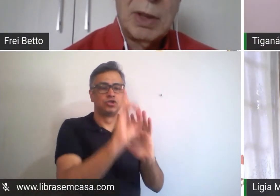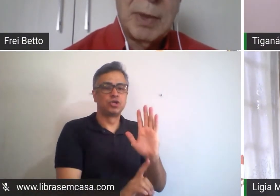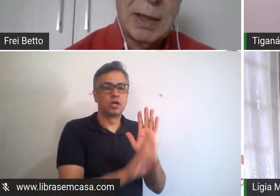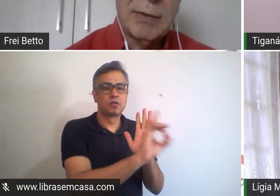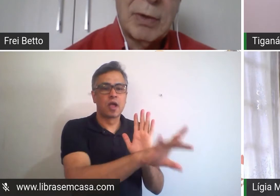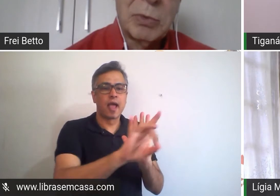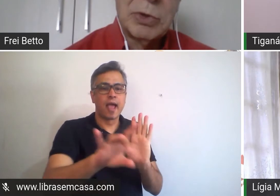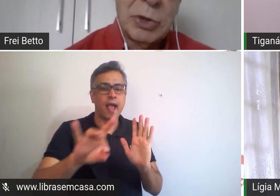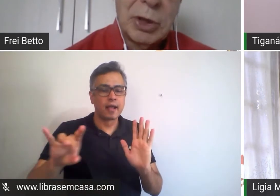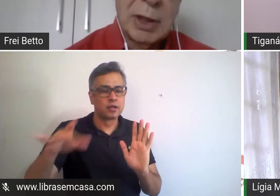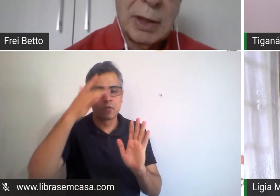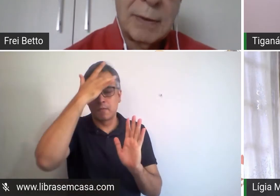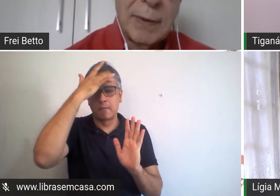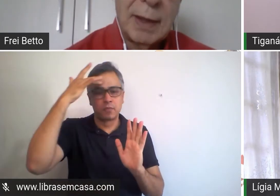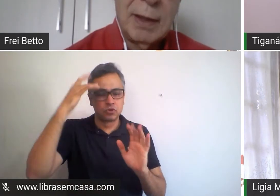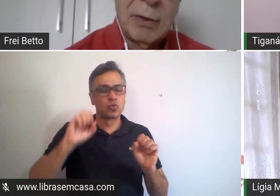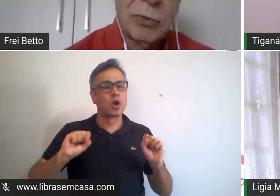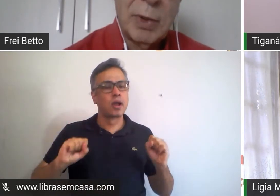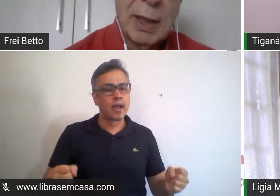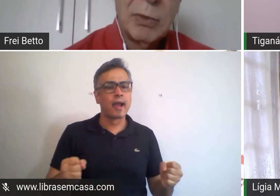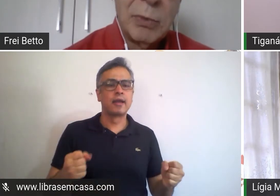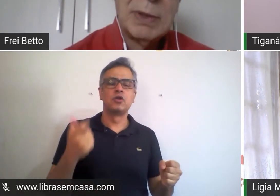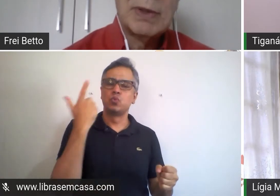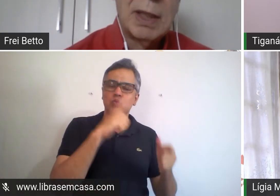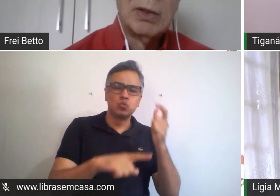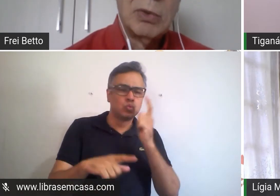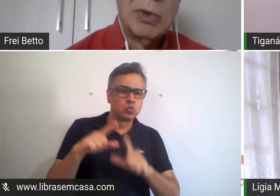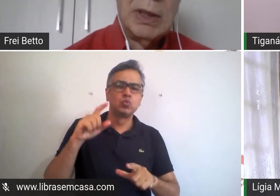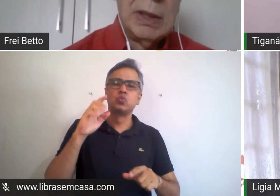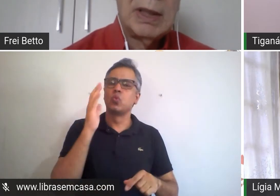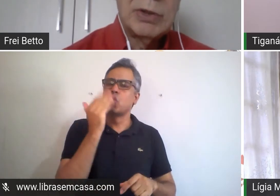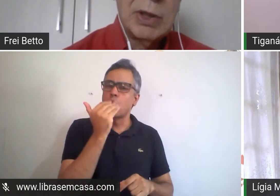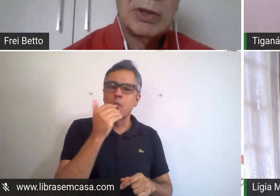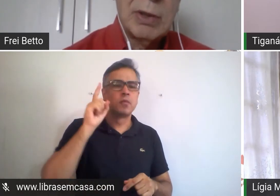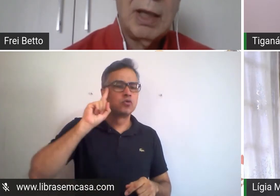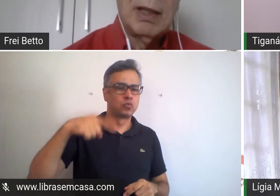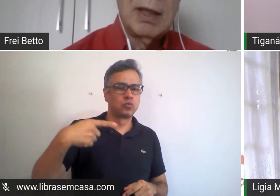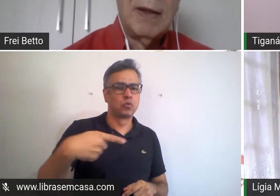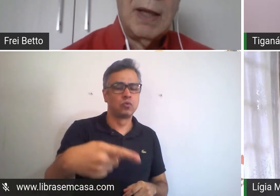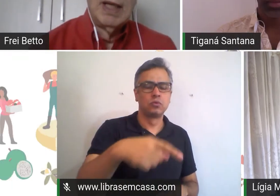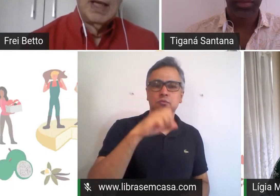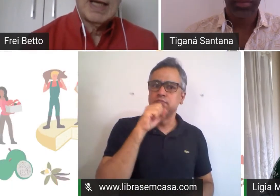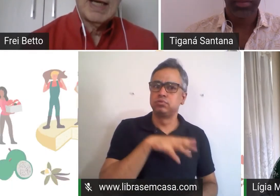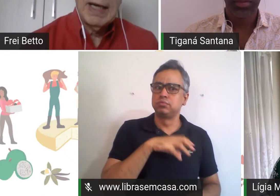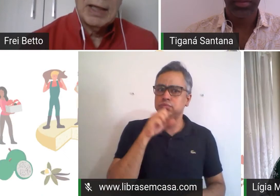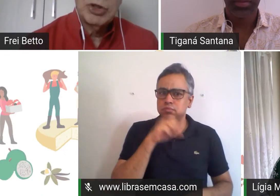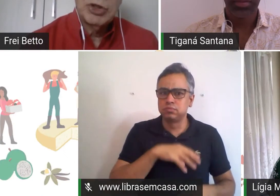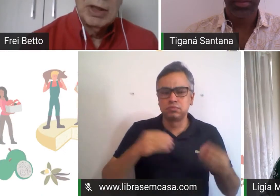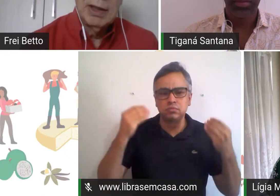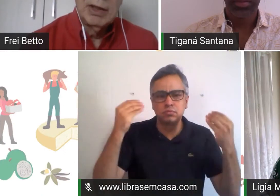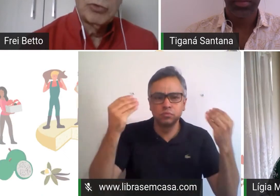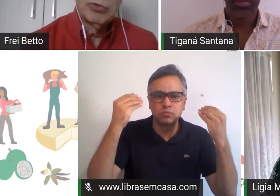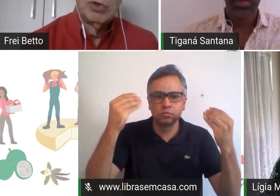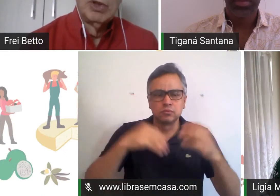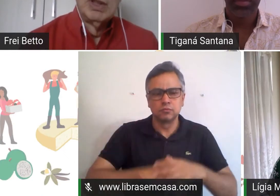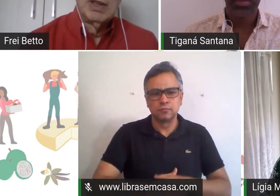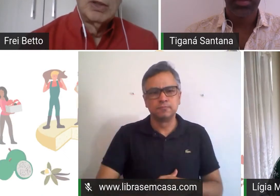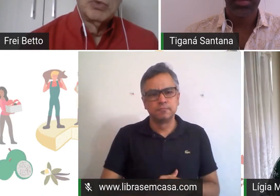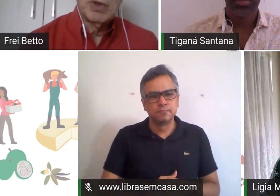sua alimentação cotidiana. Isso é um escândalo e a gente tem que reagir a